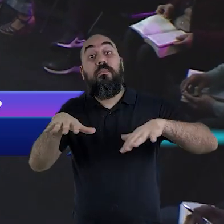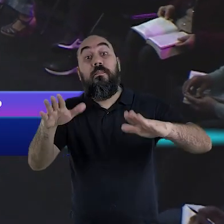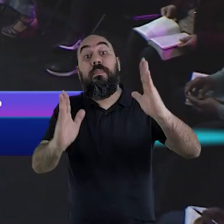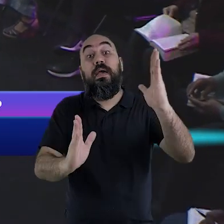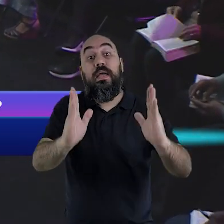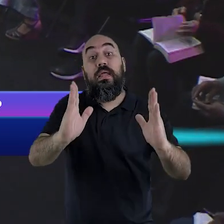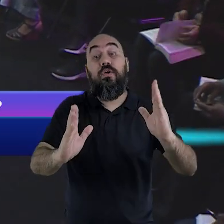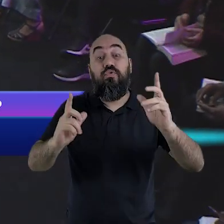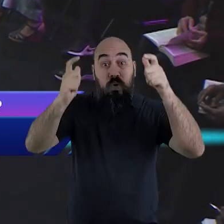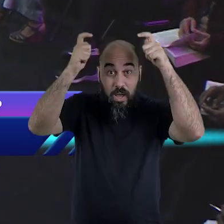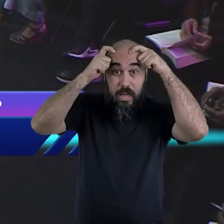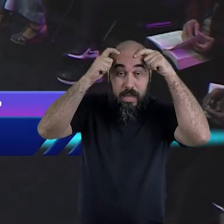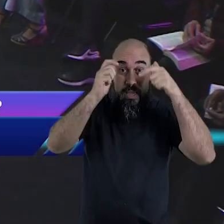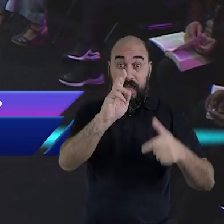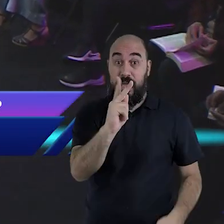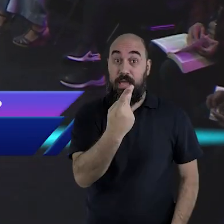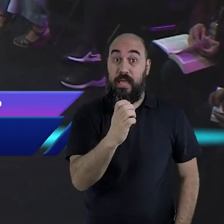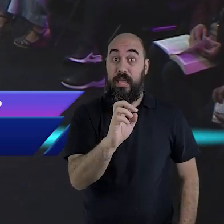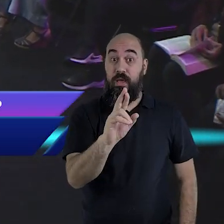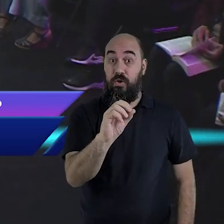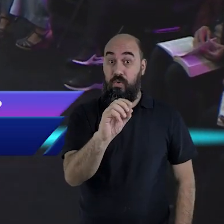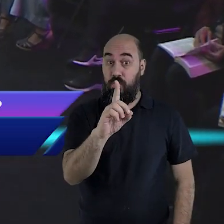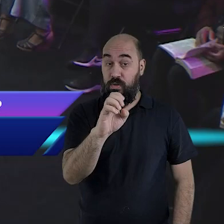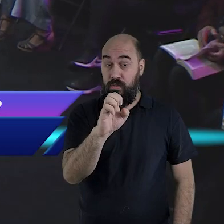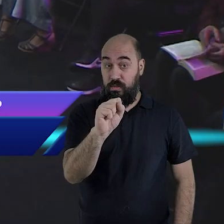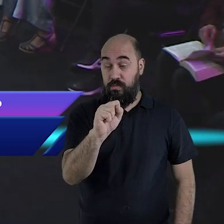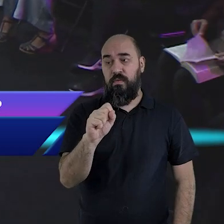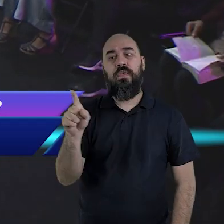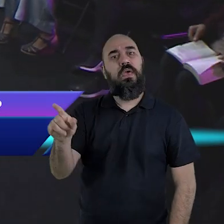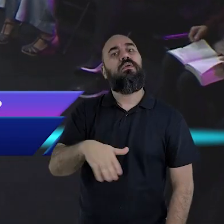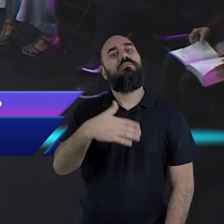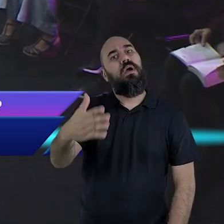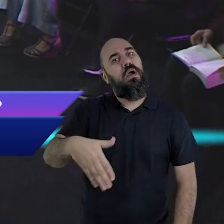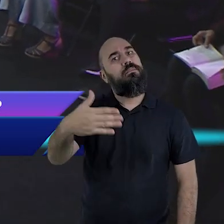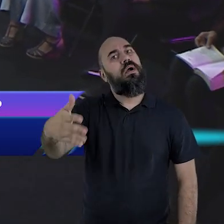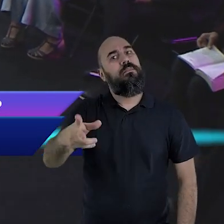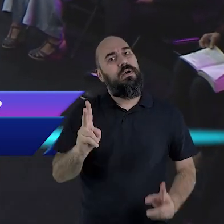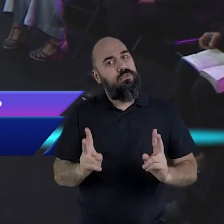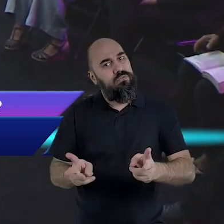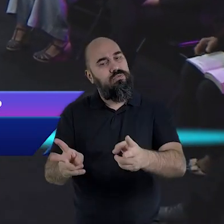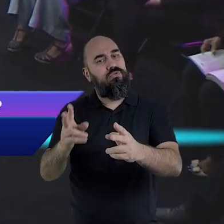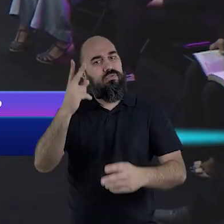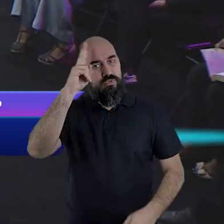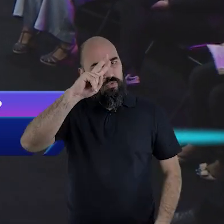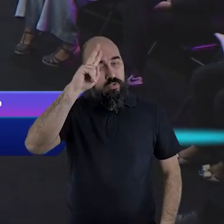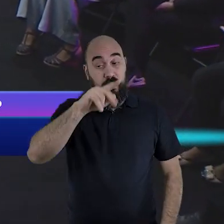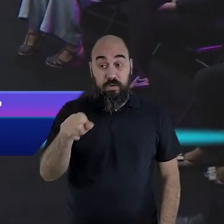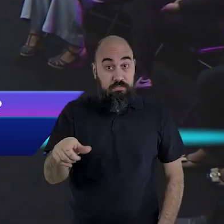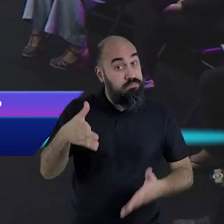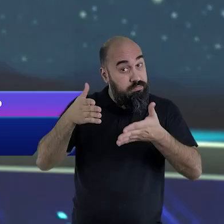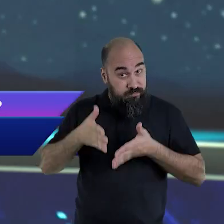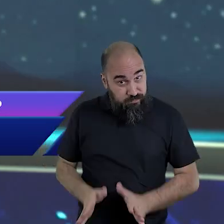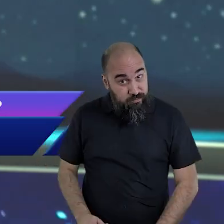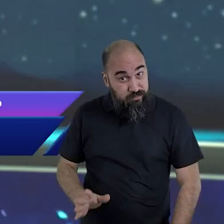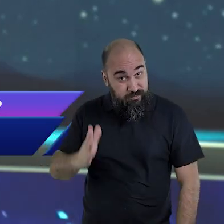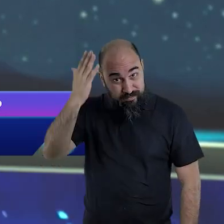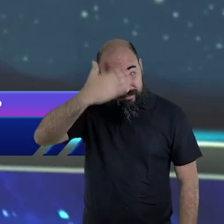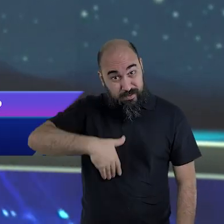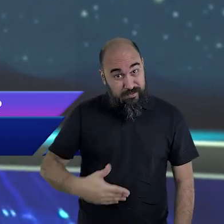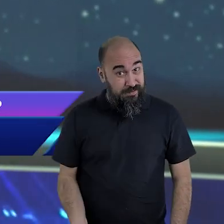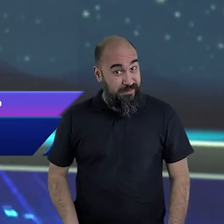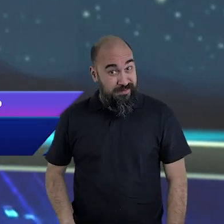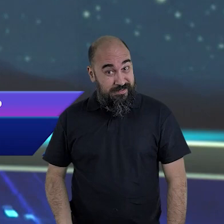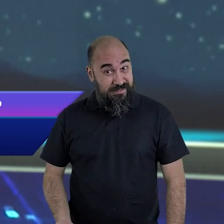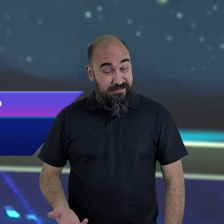que vieram os magos do Oriente a Jerusalém, e assim continua contando a história. Maria e José,